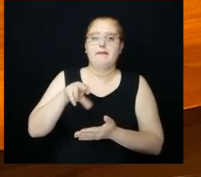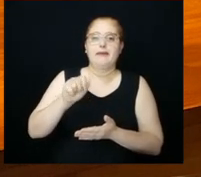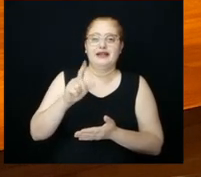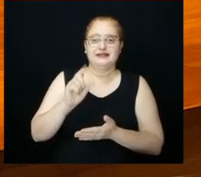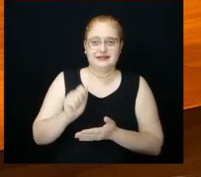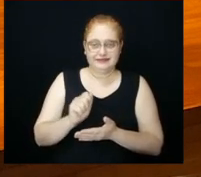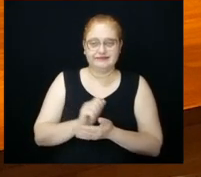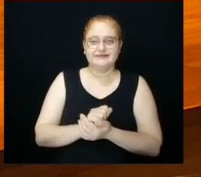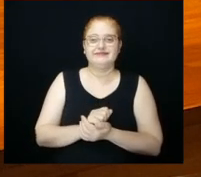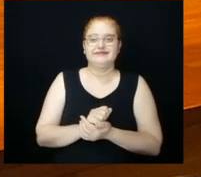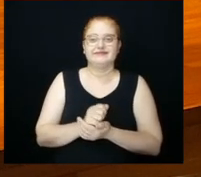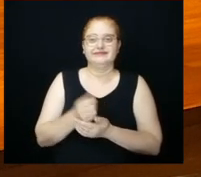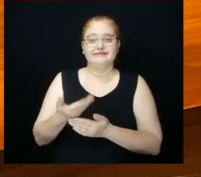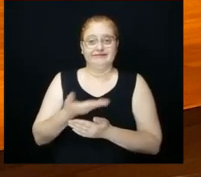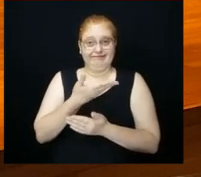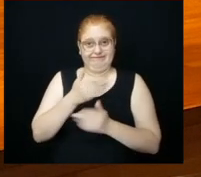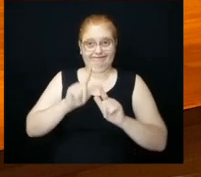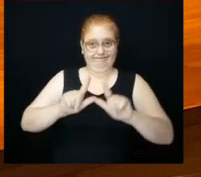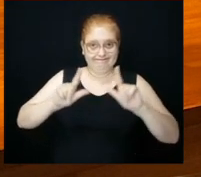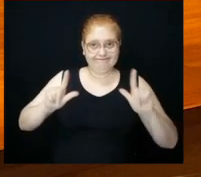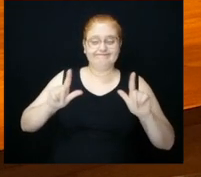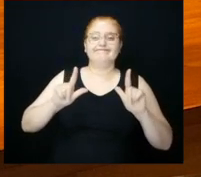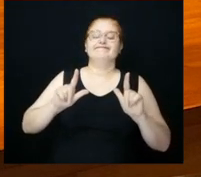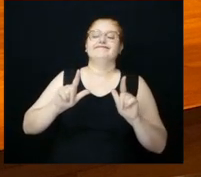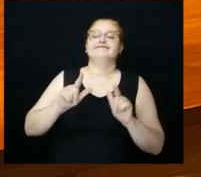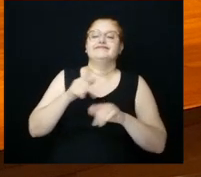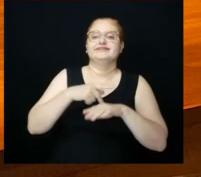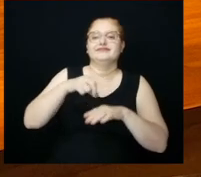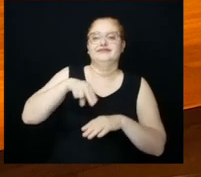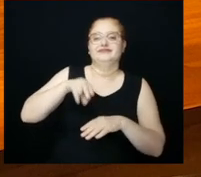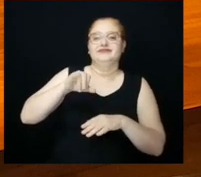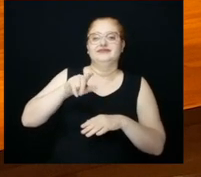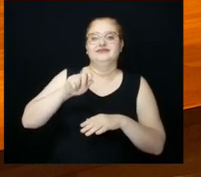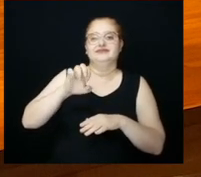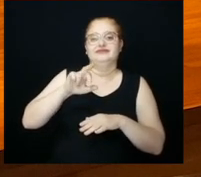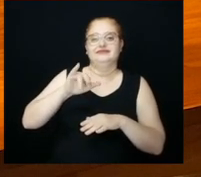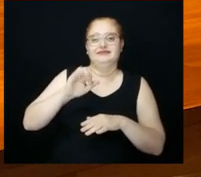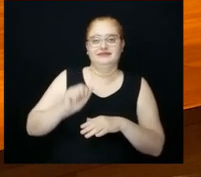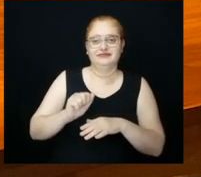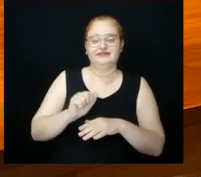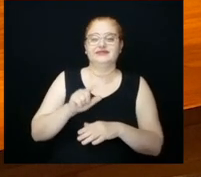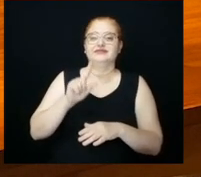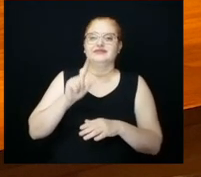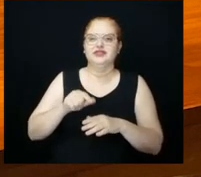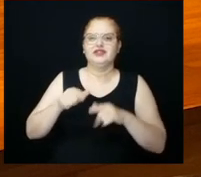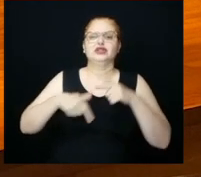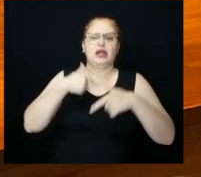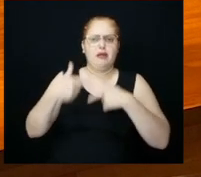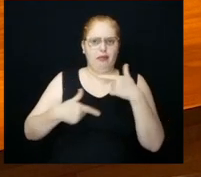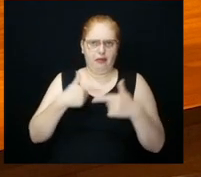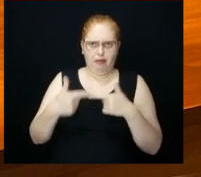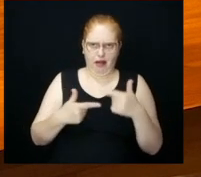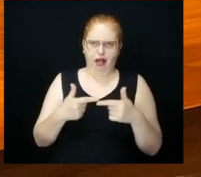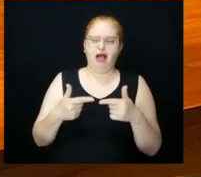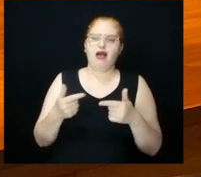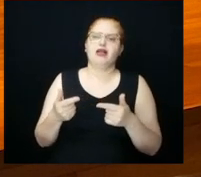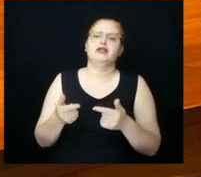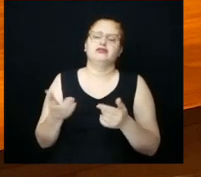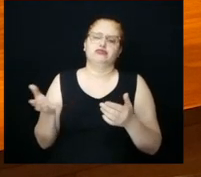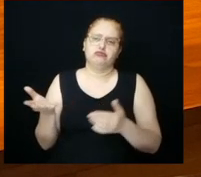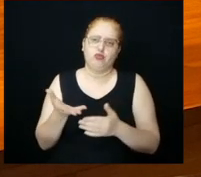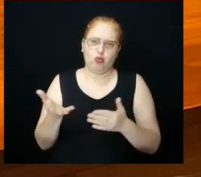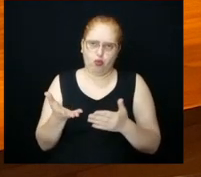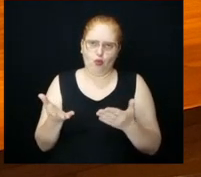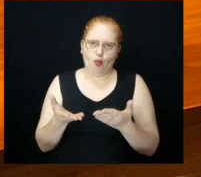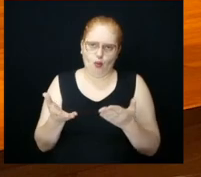Ngozi Adichie, da Nigéria, e que é bastante atuante atualmente, né? E uma